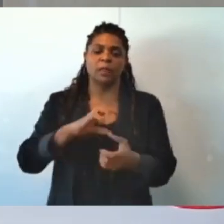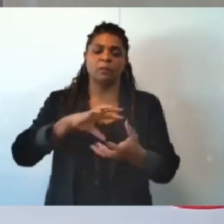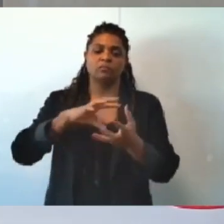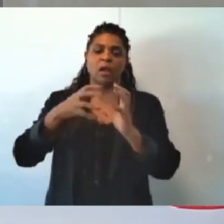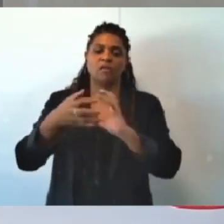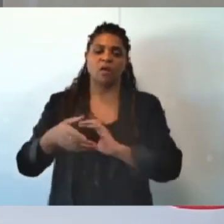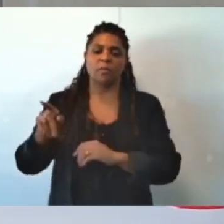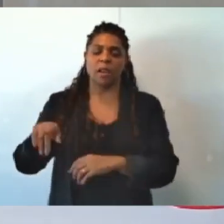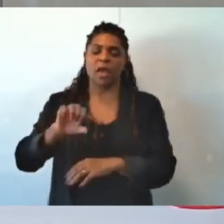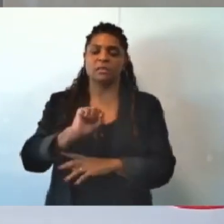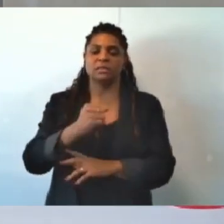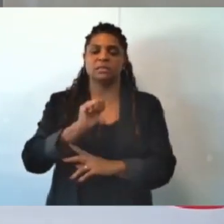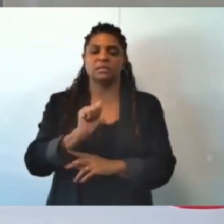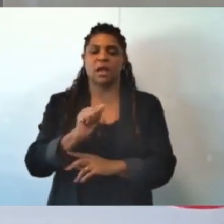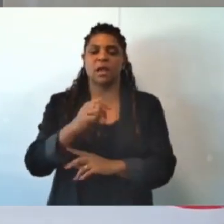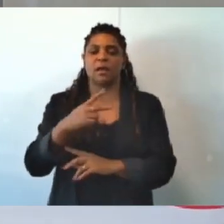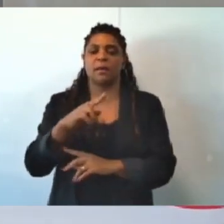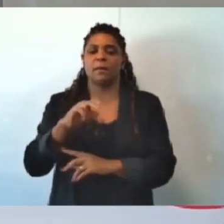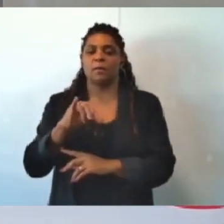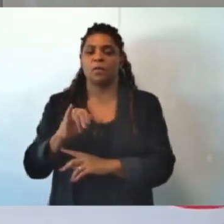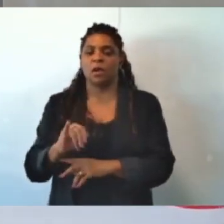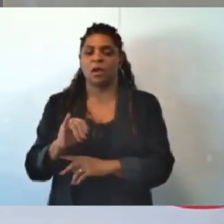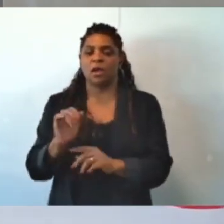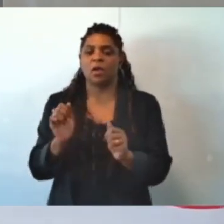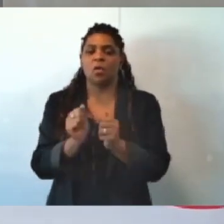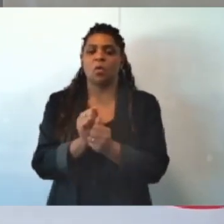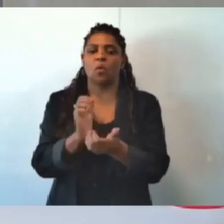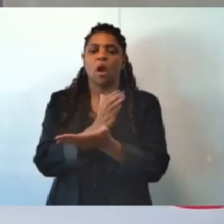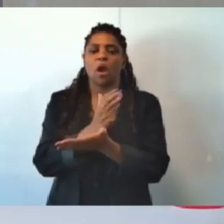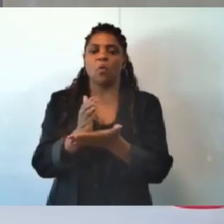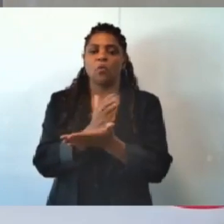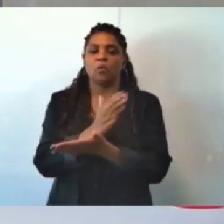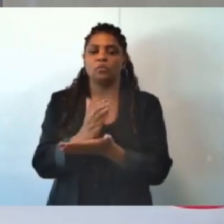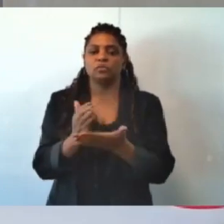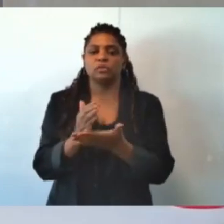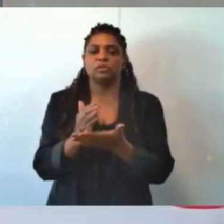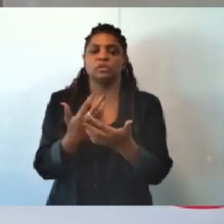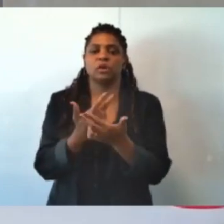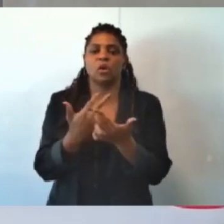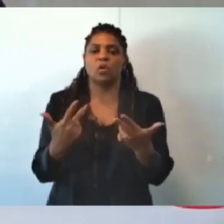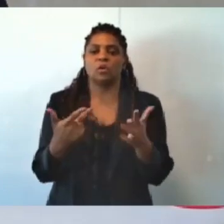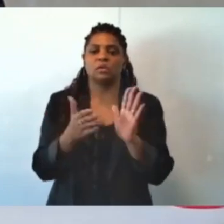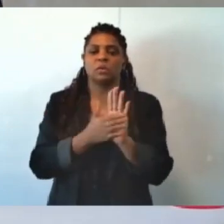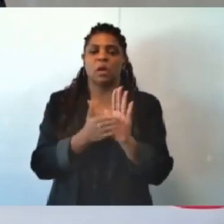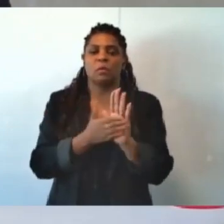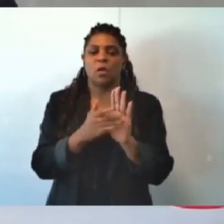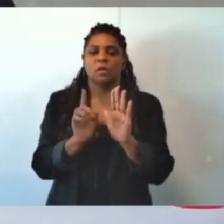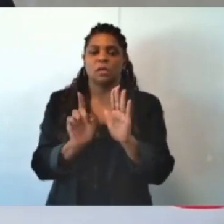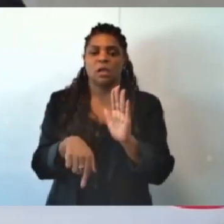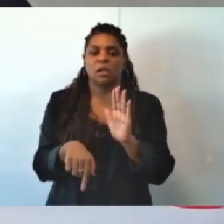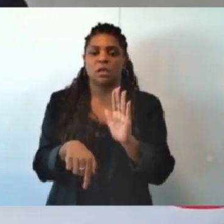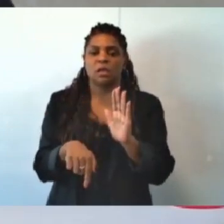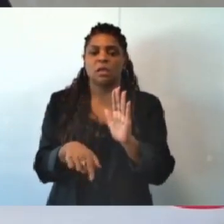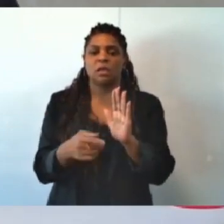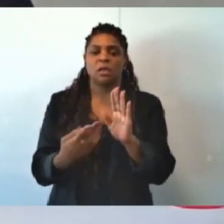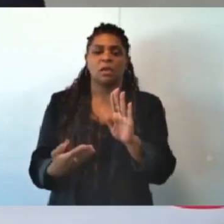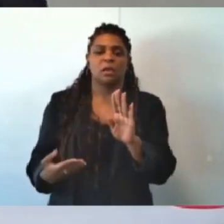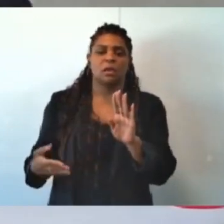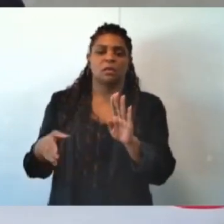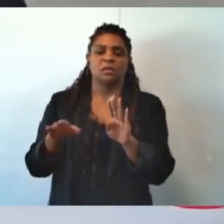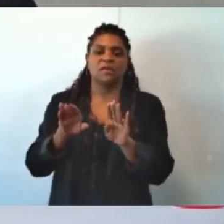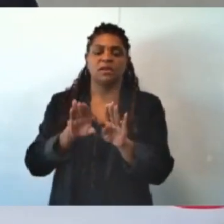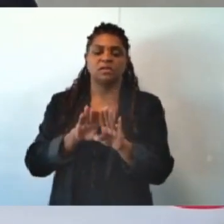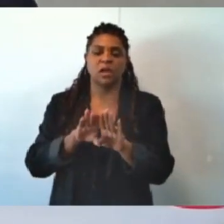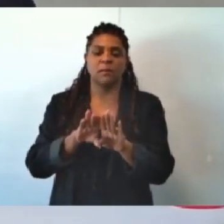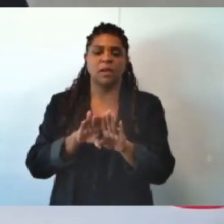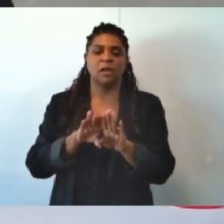com alguns ainda equipamentos que foram propostos aqui dentro desse fechamento, que ela